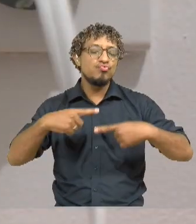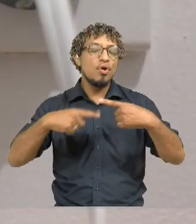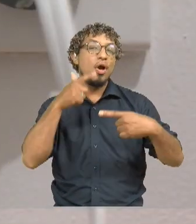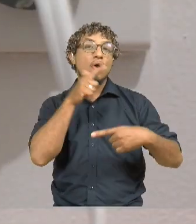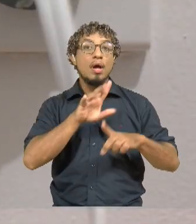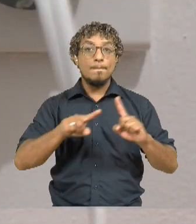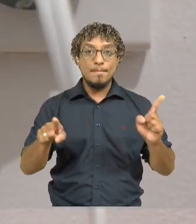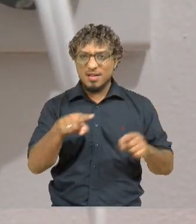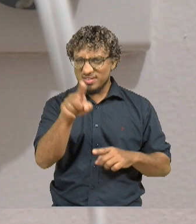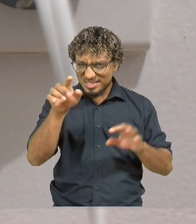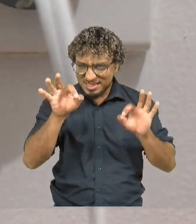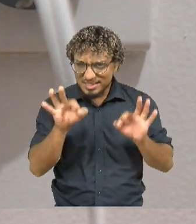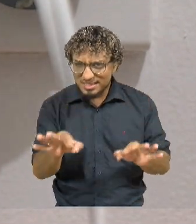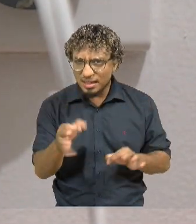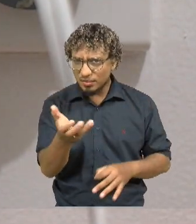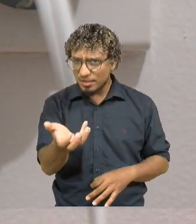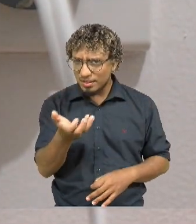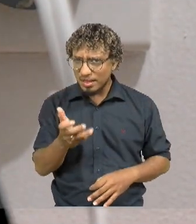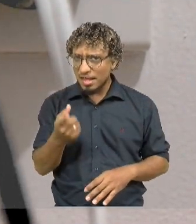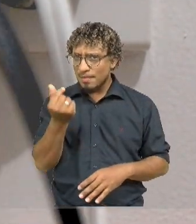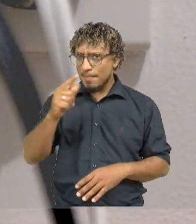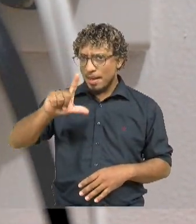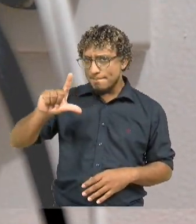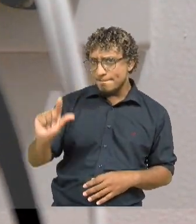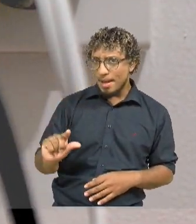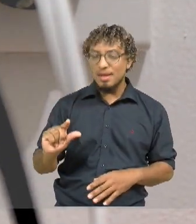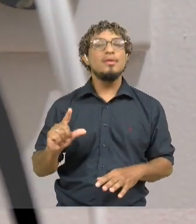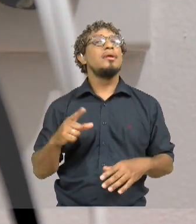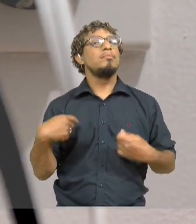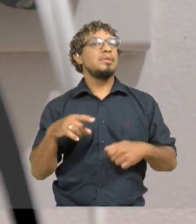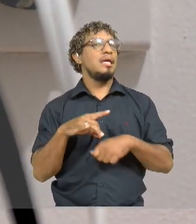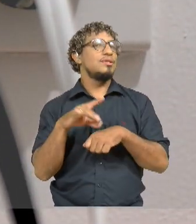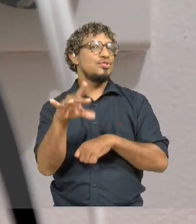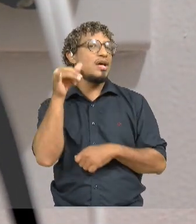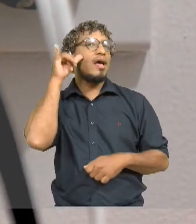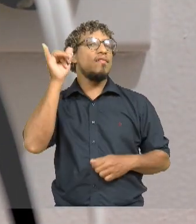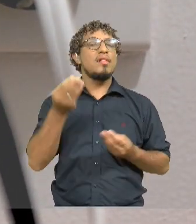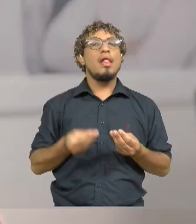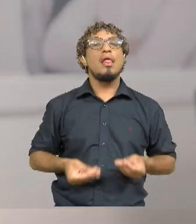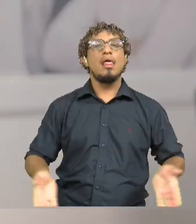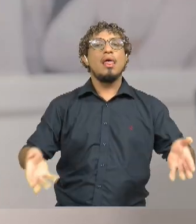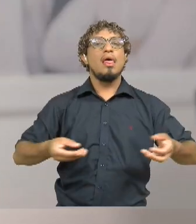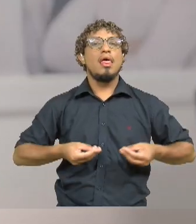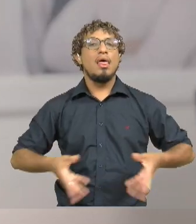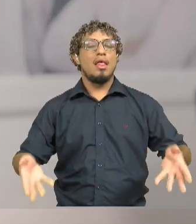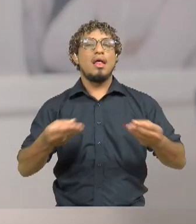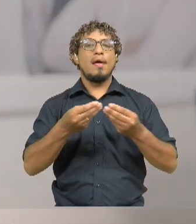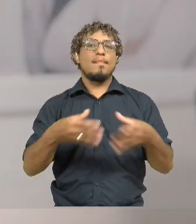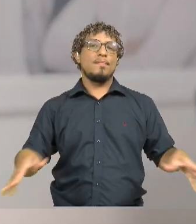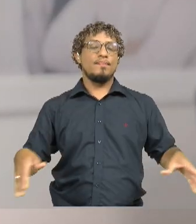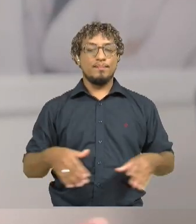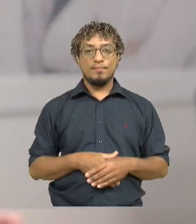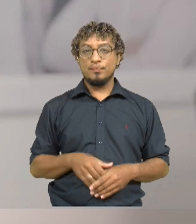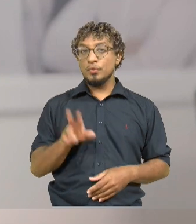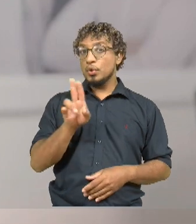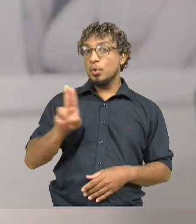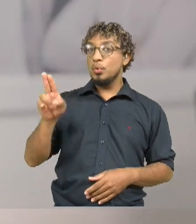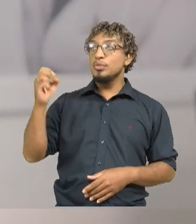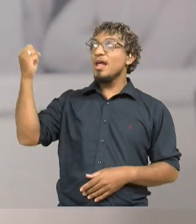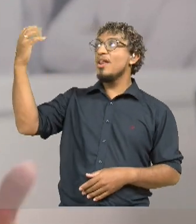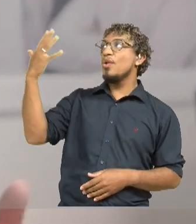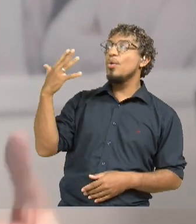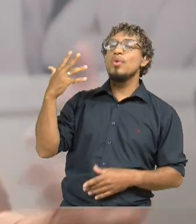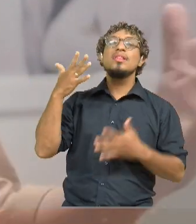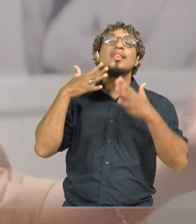quer pagar barato mesmo deve se atentar às dicas para não desperdiçar energia. Utilizar ao máximo a luz